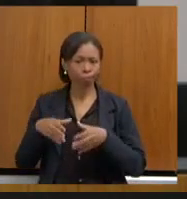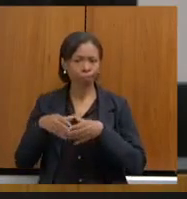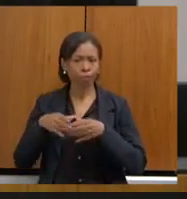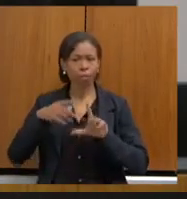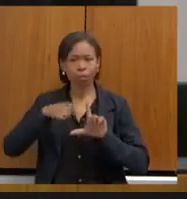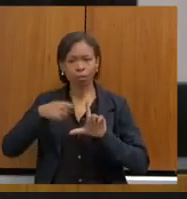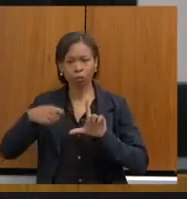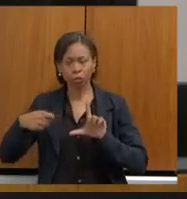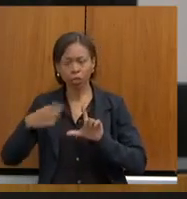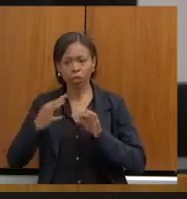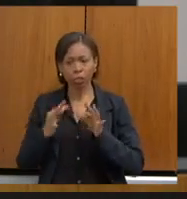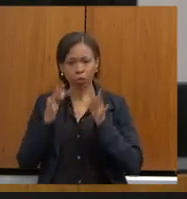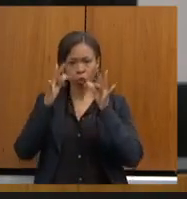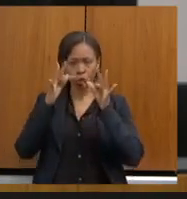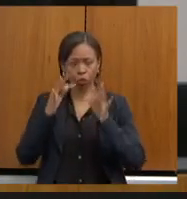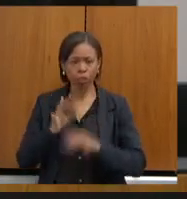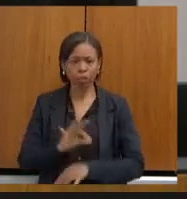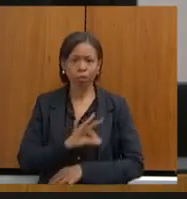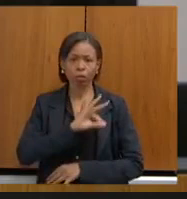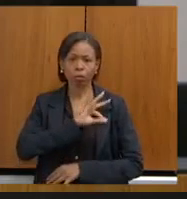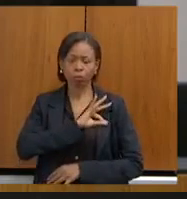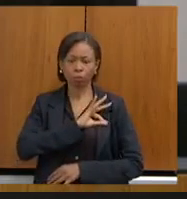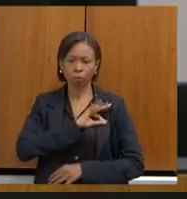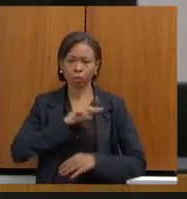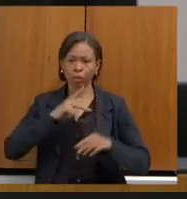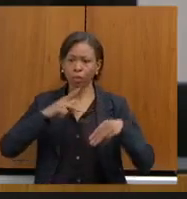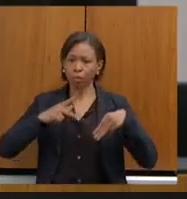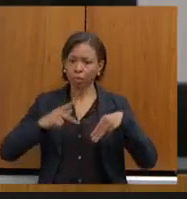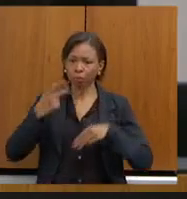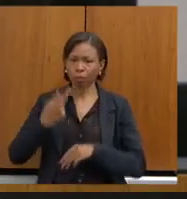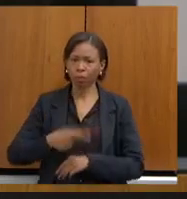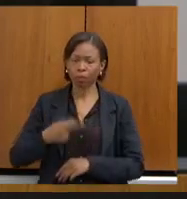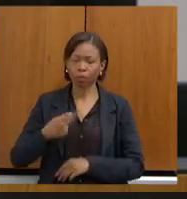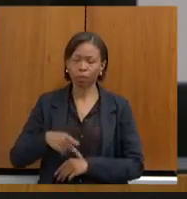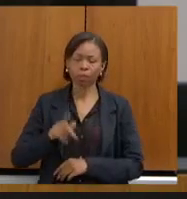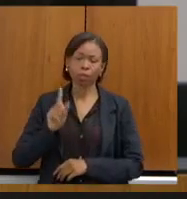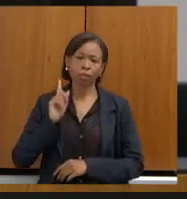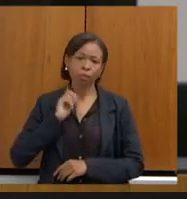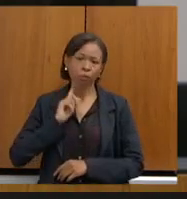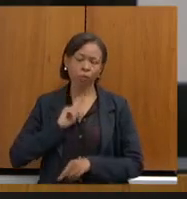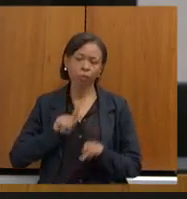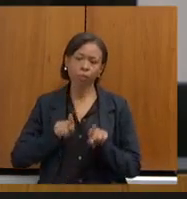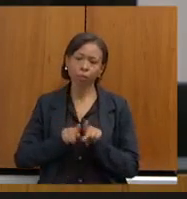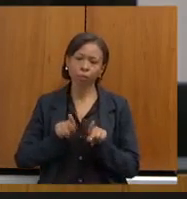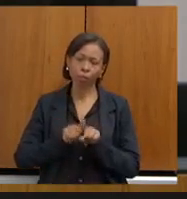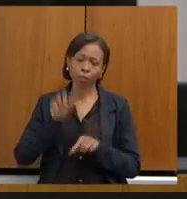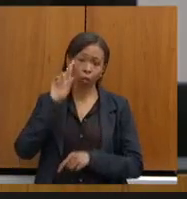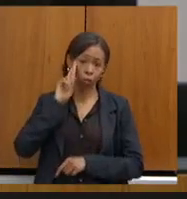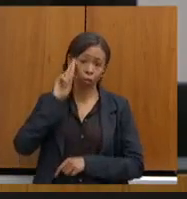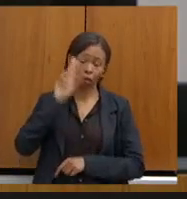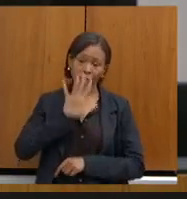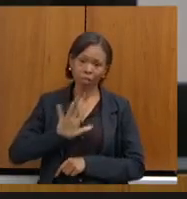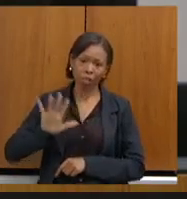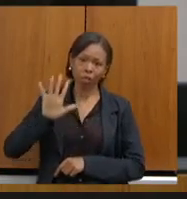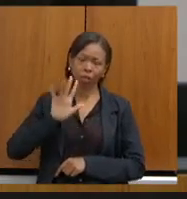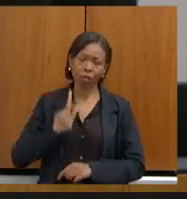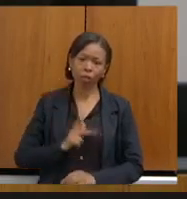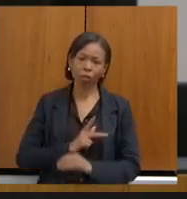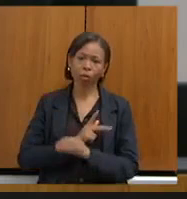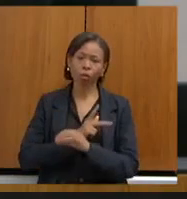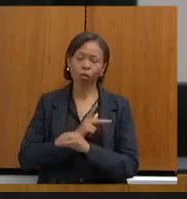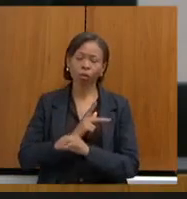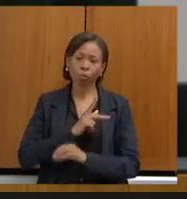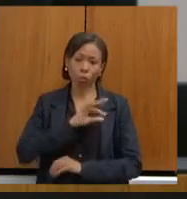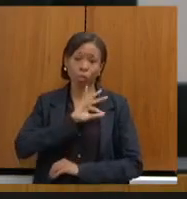e tecnologia da PMMG e ao comandante-geral da Polícia Militar de Minas Gerais são eles Os